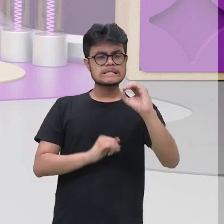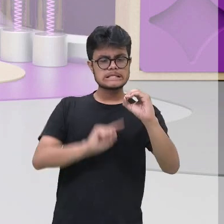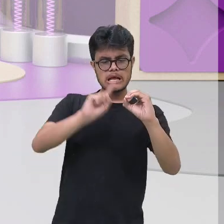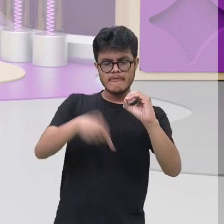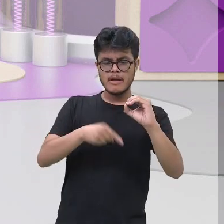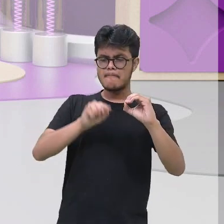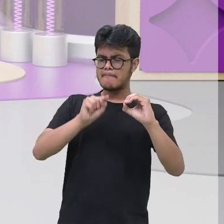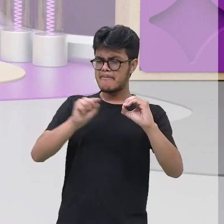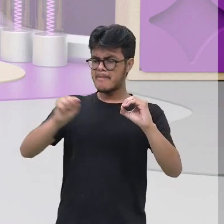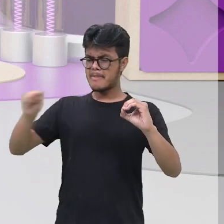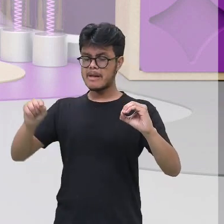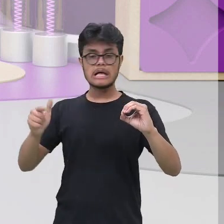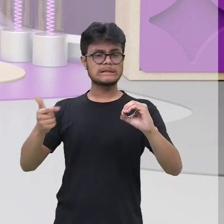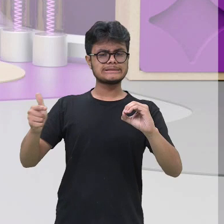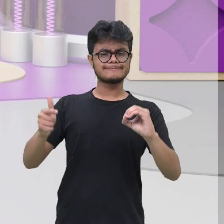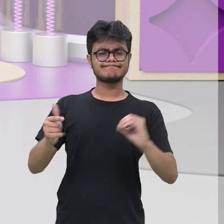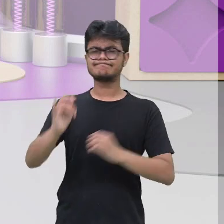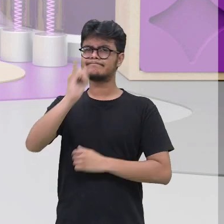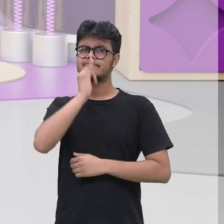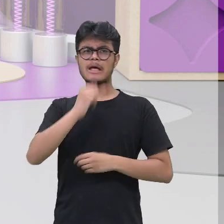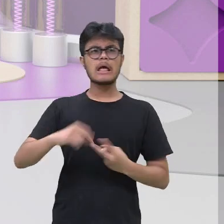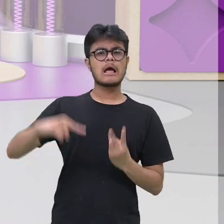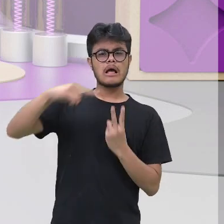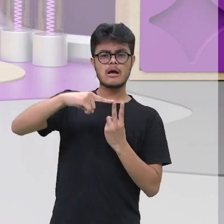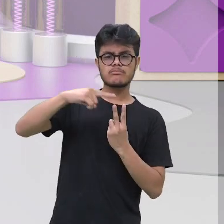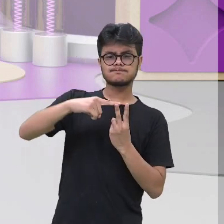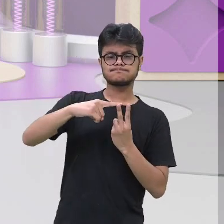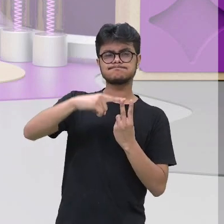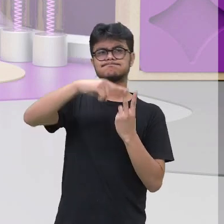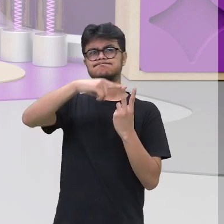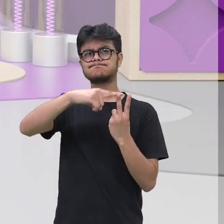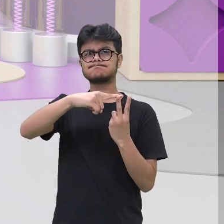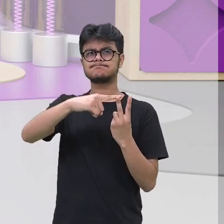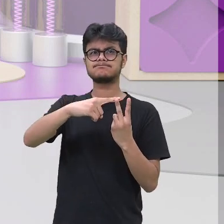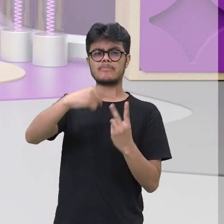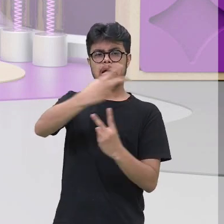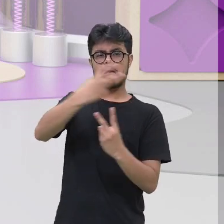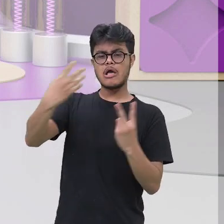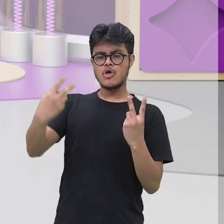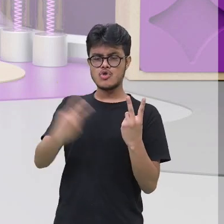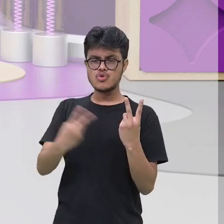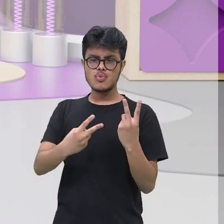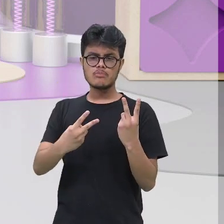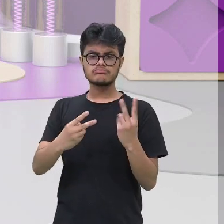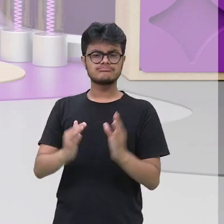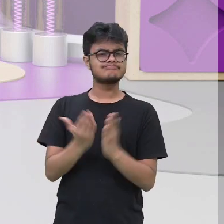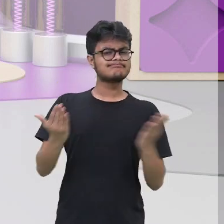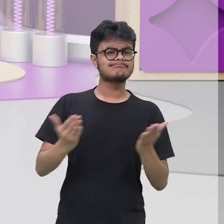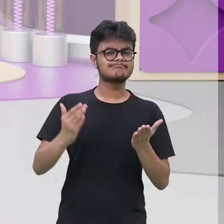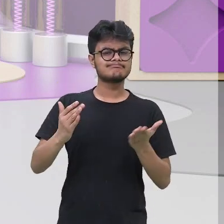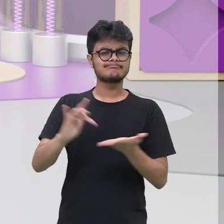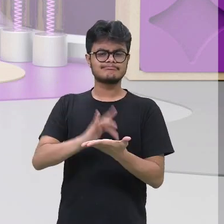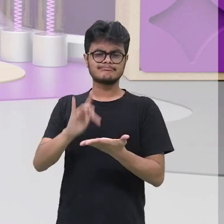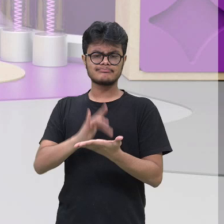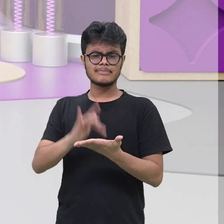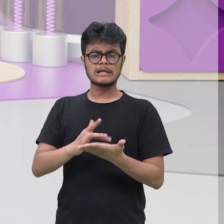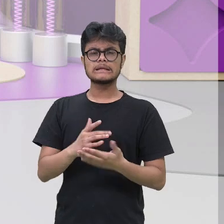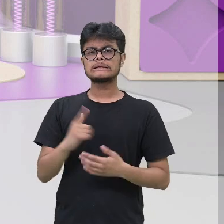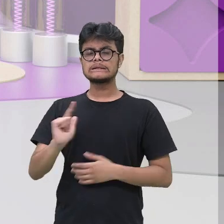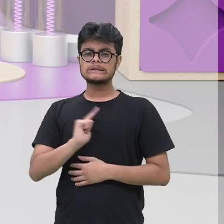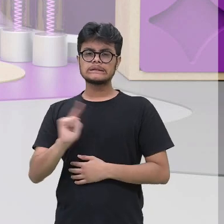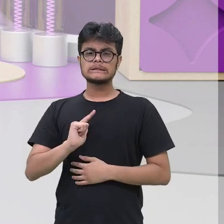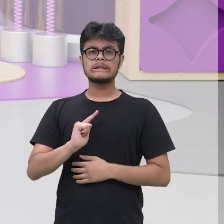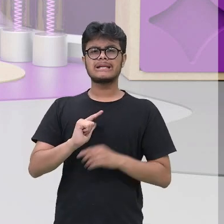fração. Por exemplo, raiz quadrada de 2. Se você apertar lá na calculadora, raiz quadrada de 2, vai ficar lá